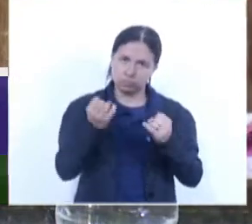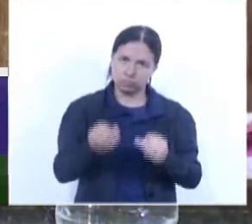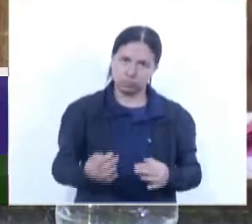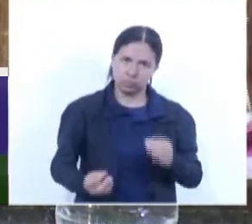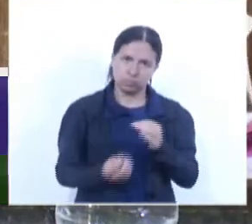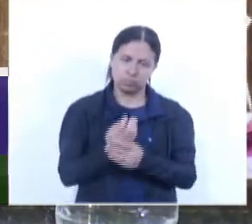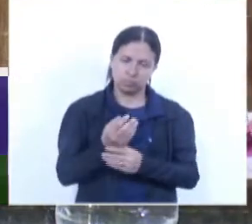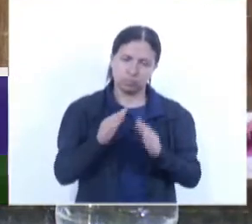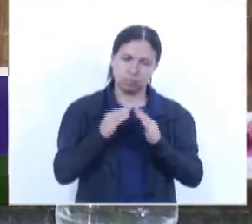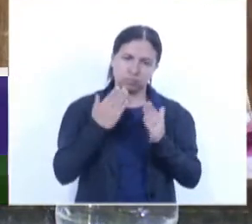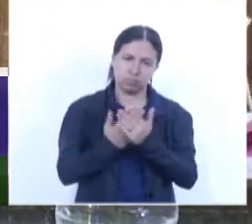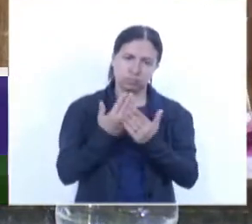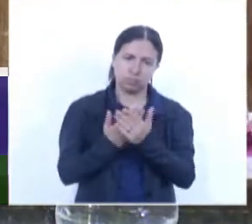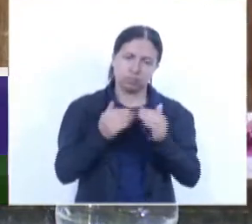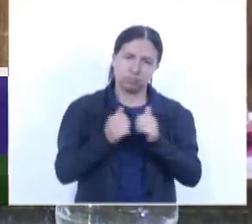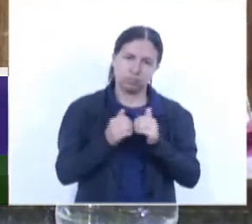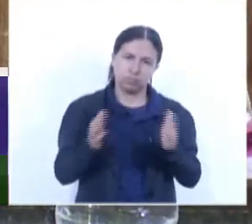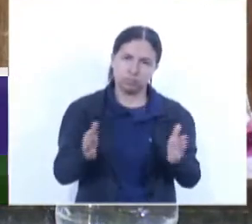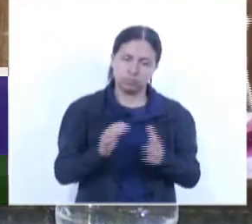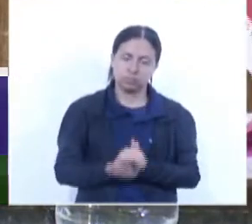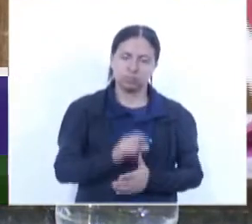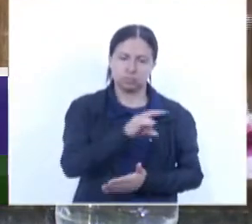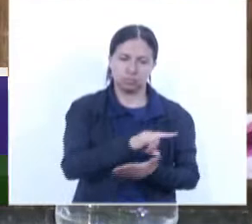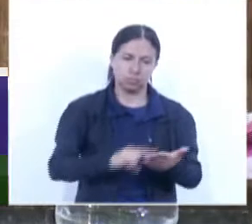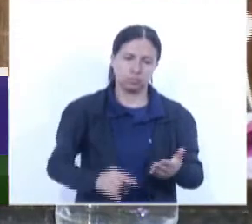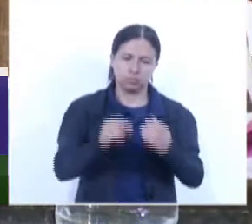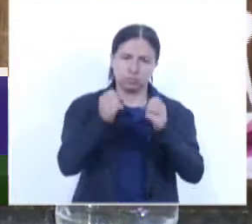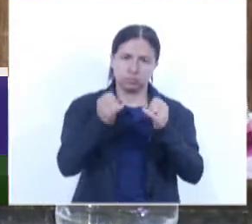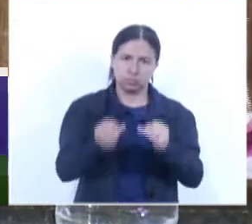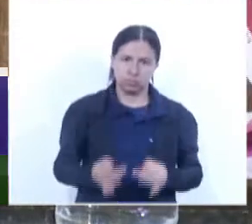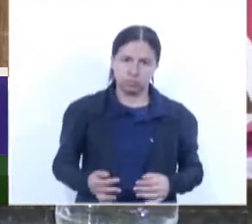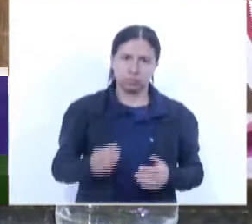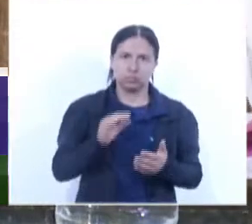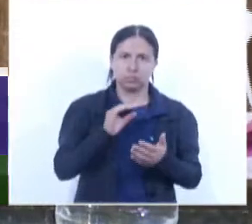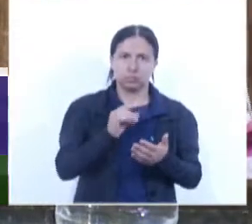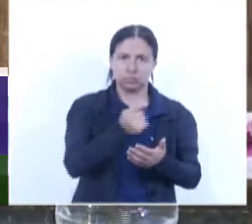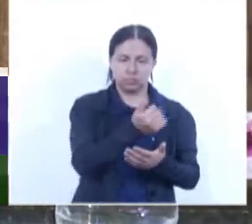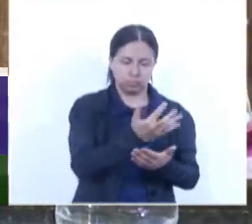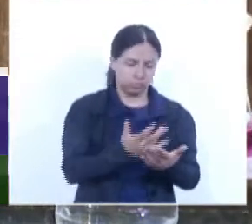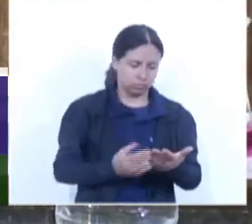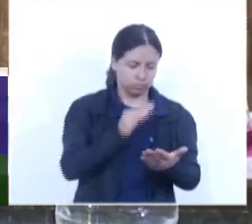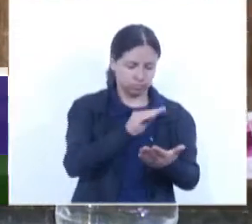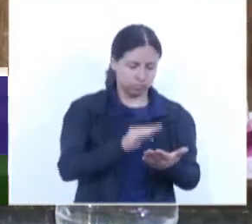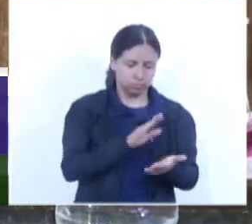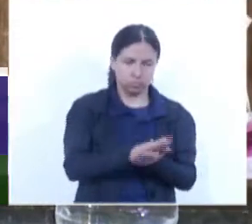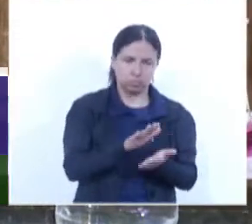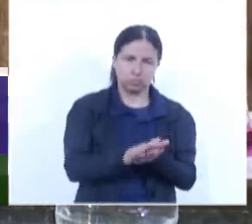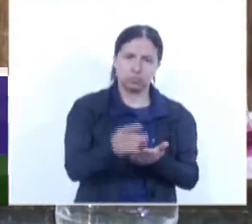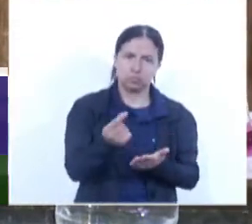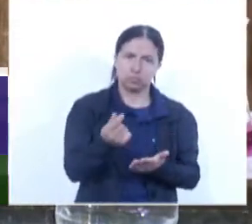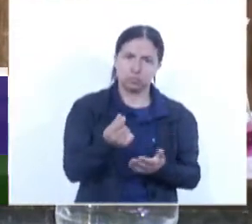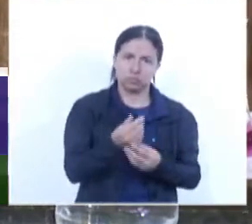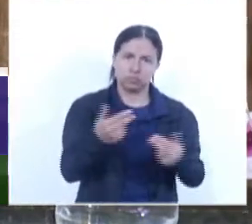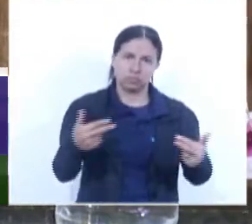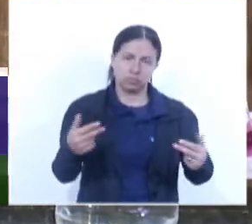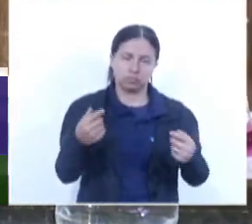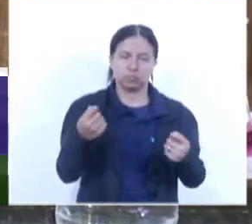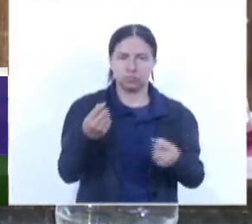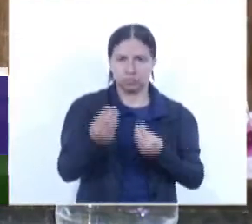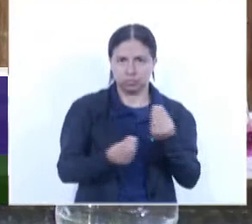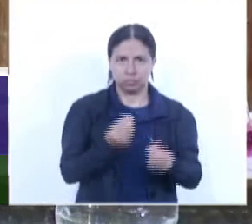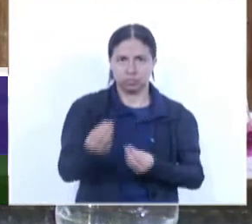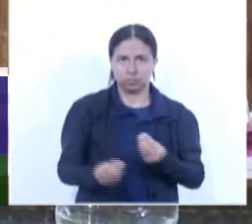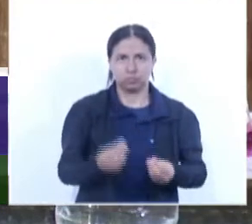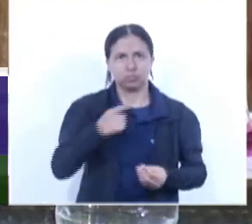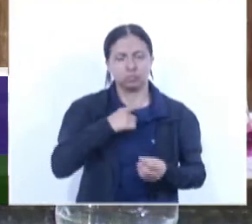documentação pertinente a unidade orçamentária da secretaria tem a exposição de motivos né que trata-se de